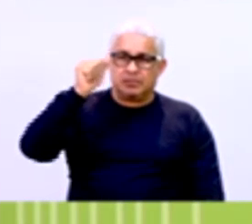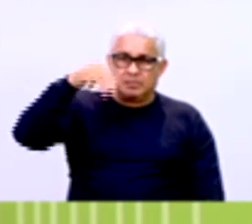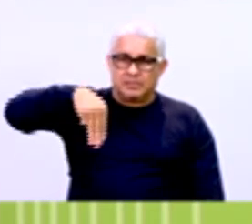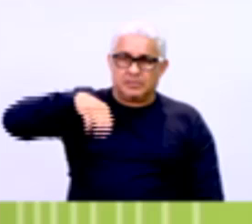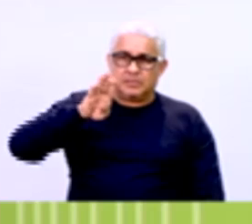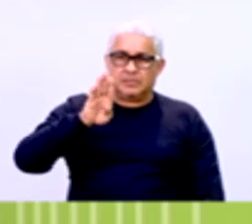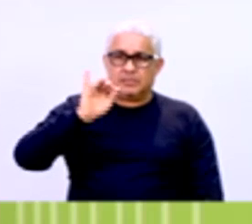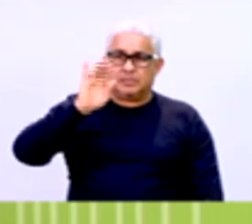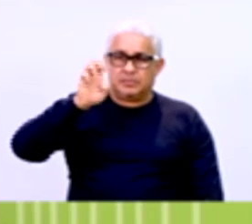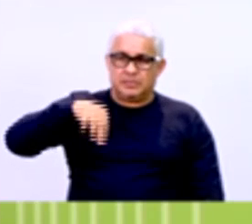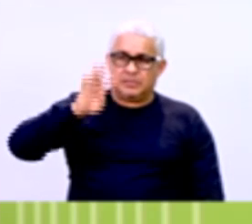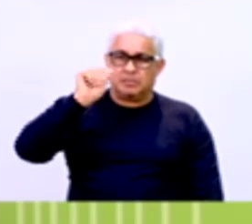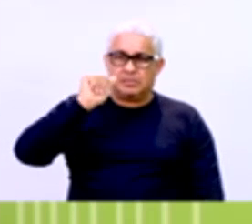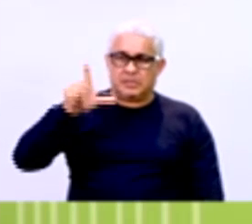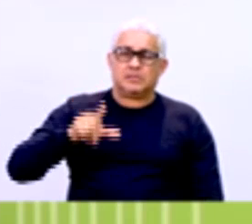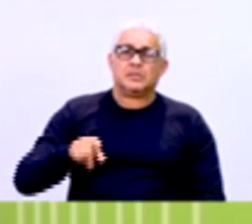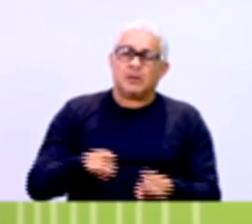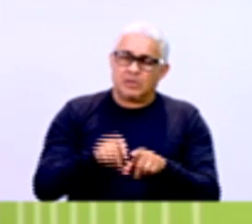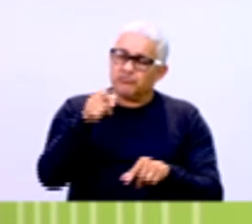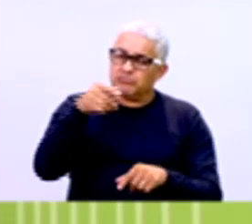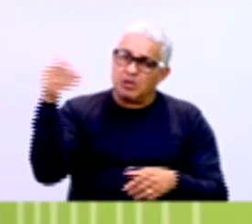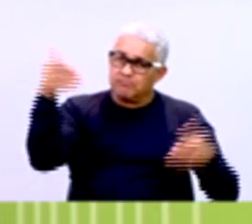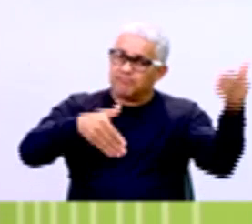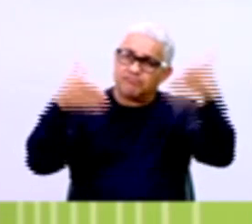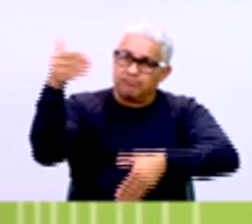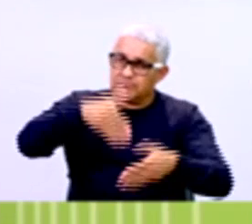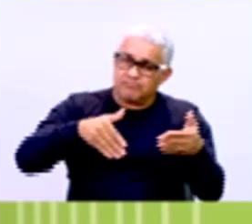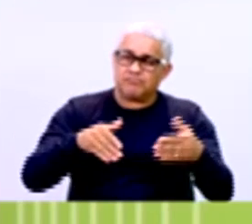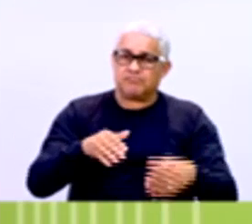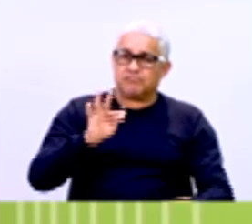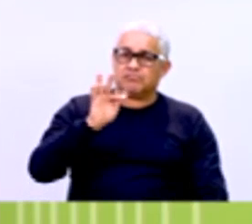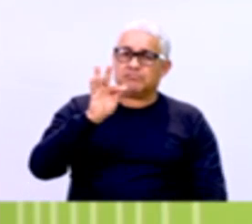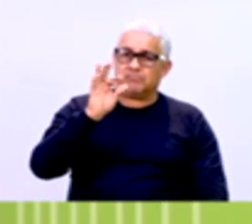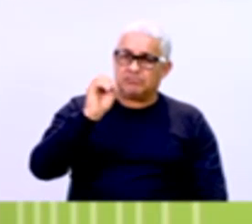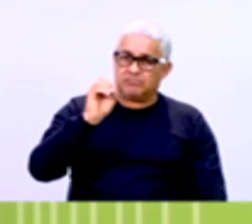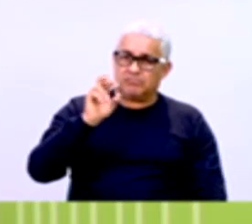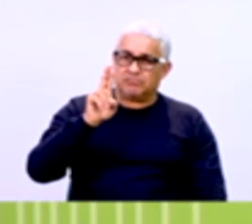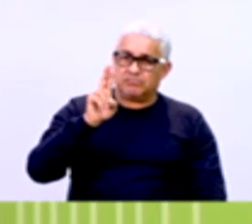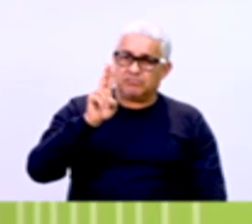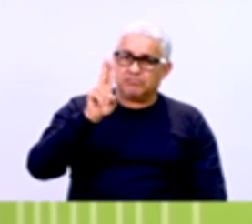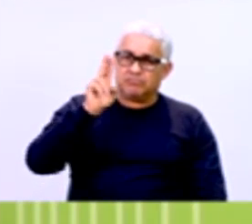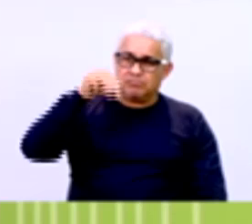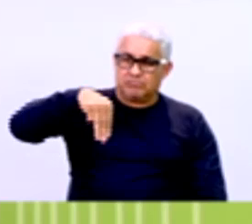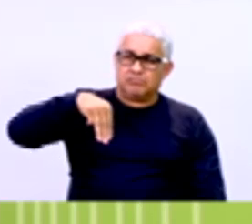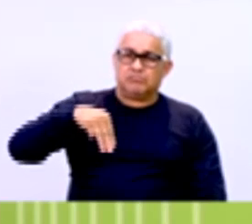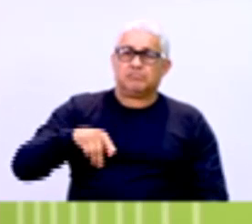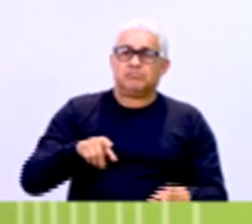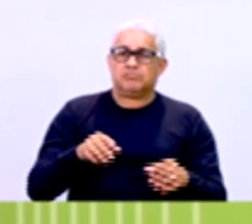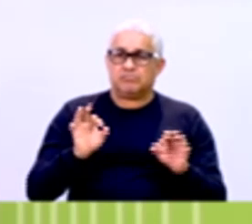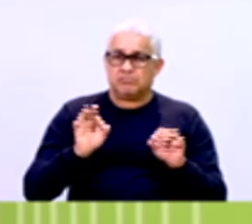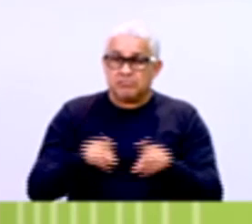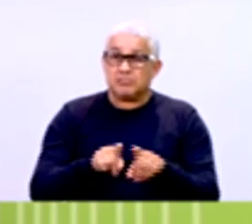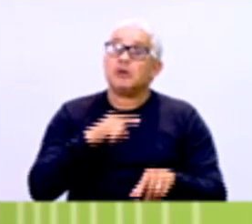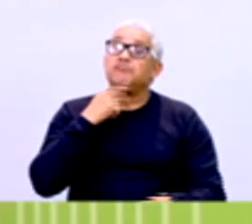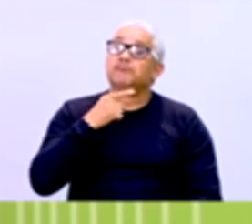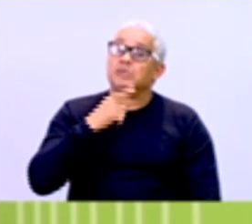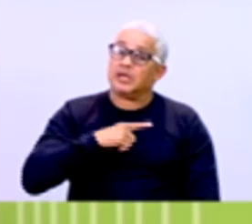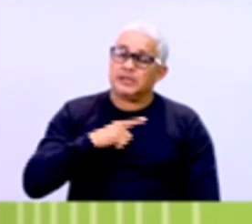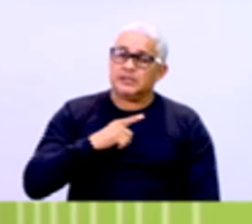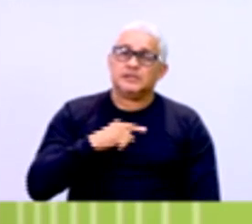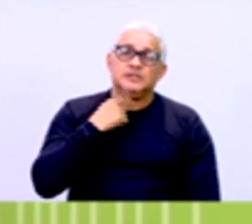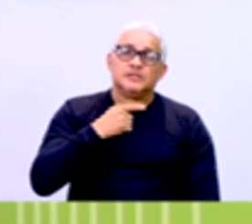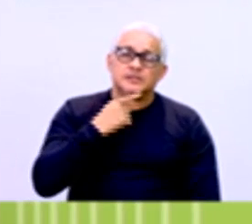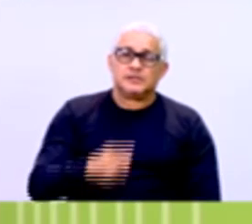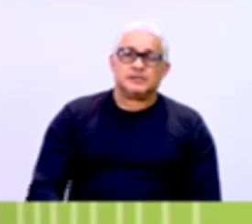pedimos para você participar das atividades de percurso, dos fóruns, tá certo? E trazer as dúvidas, de repente surgiu